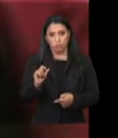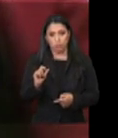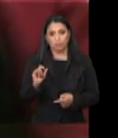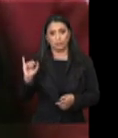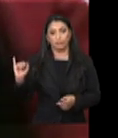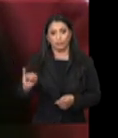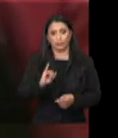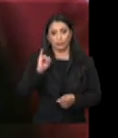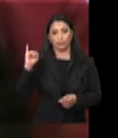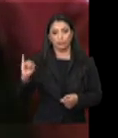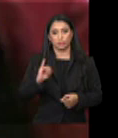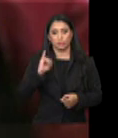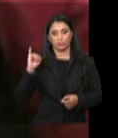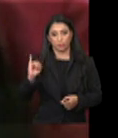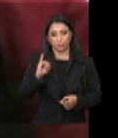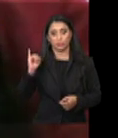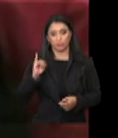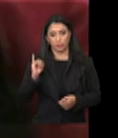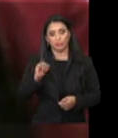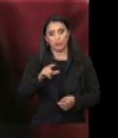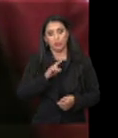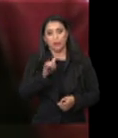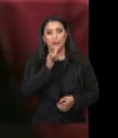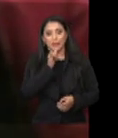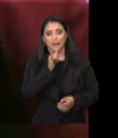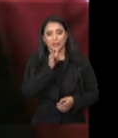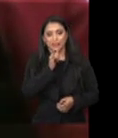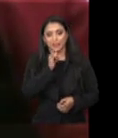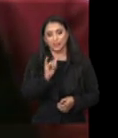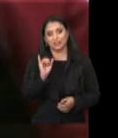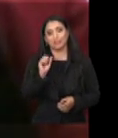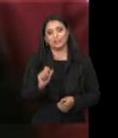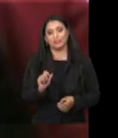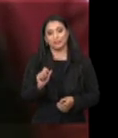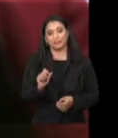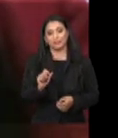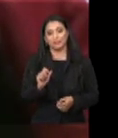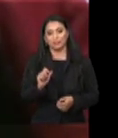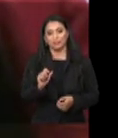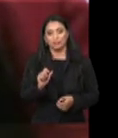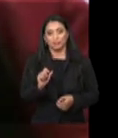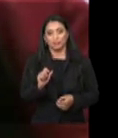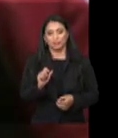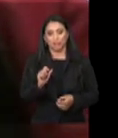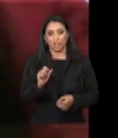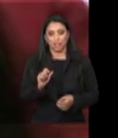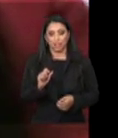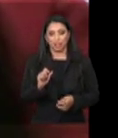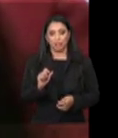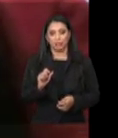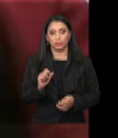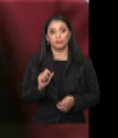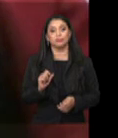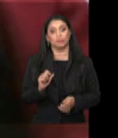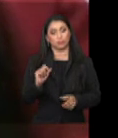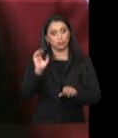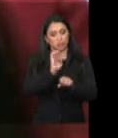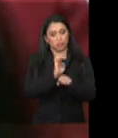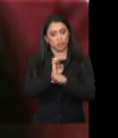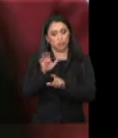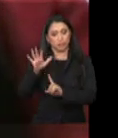mais informações e dados e aqui como exemplo observa Estadual dos Direitos Humanos da população e situações de rua do Estado do Paraná